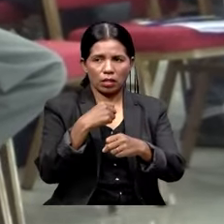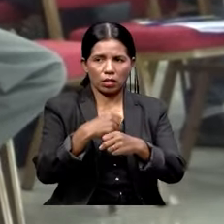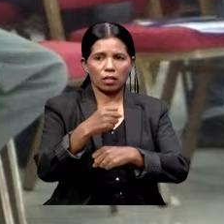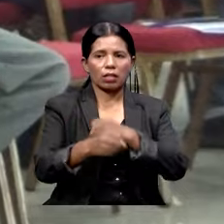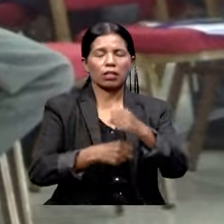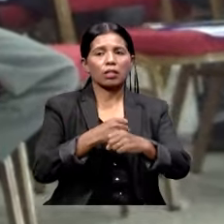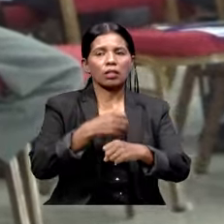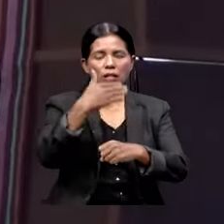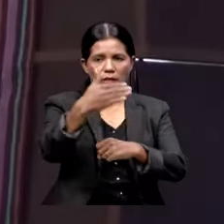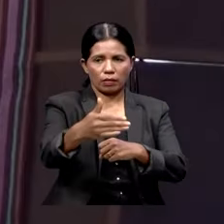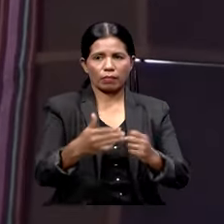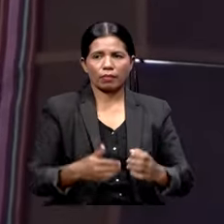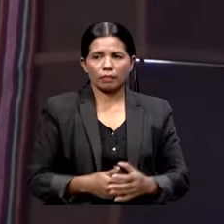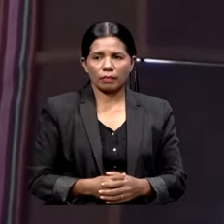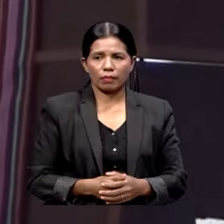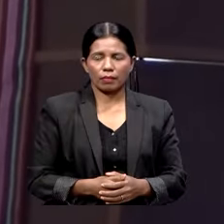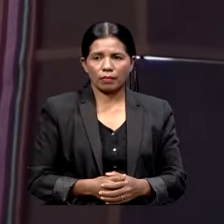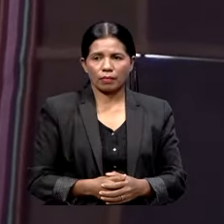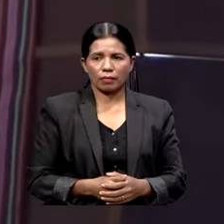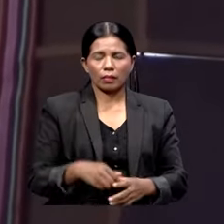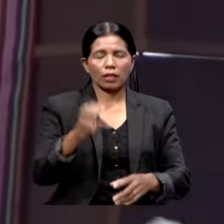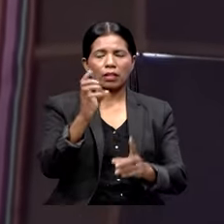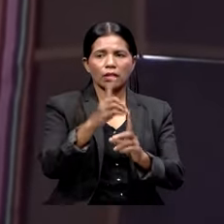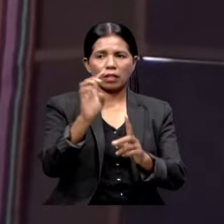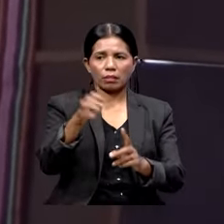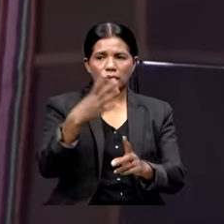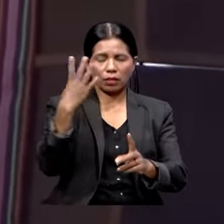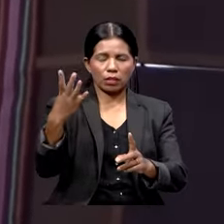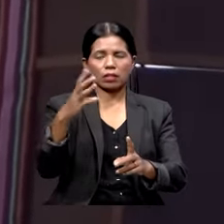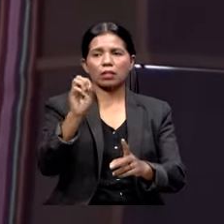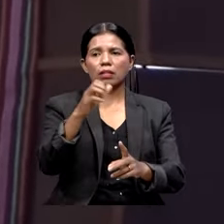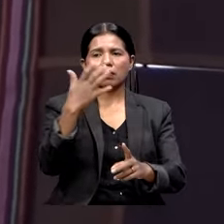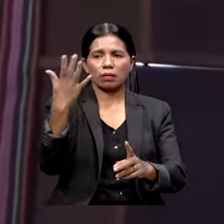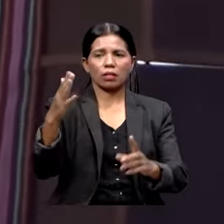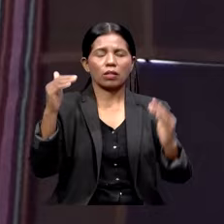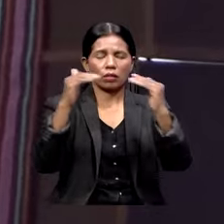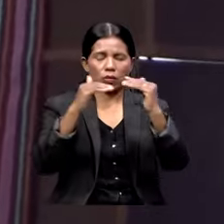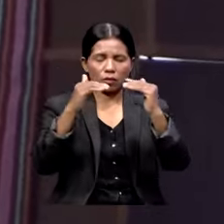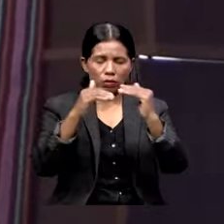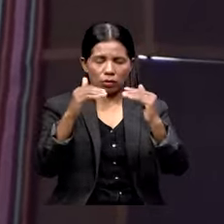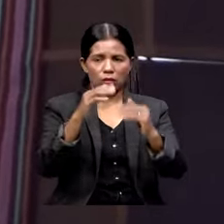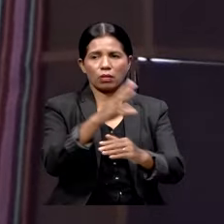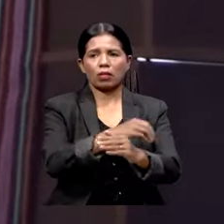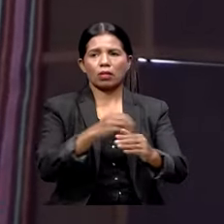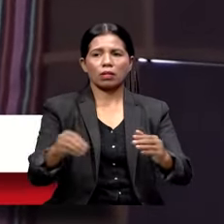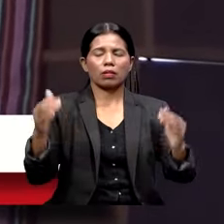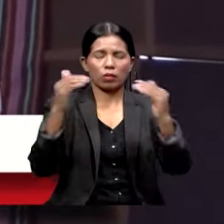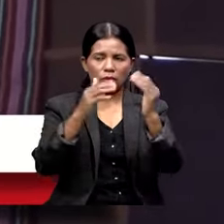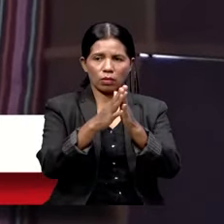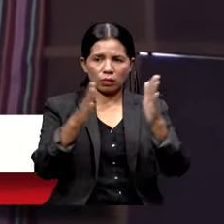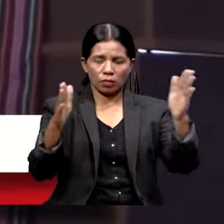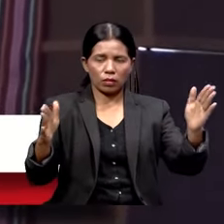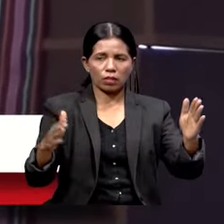tinan oin. Antes dia 14, dia 14 dia 15 começa a conferência posto. E conferência posto nesse